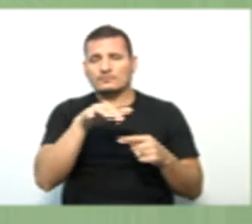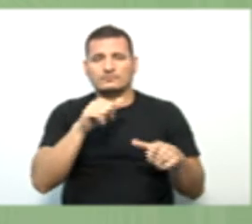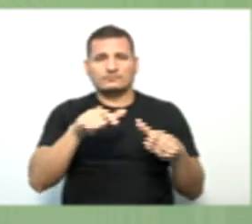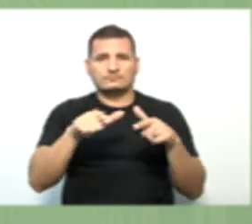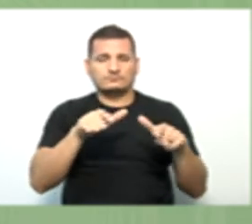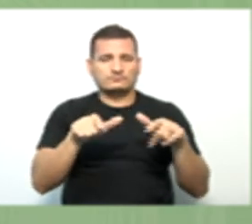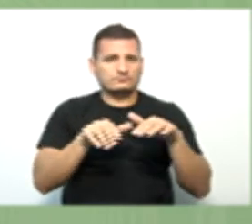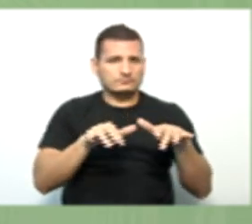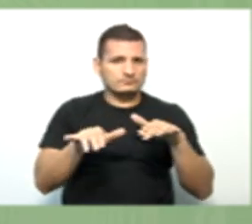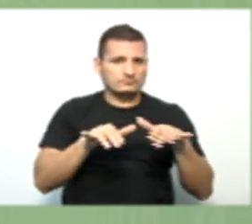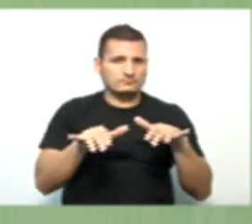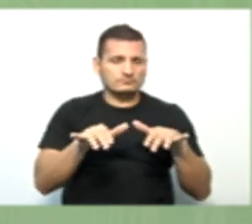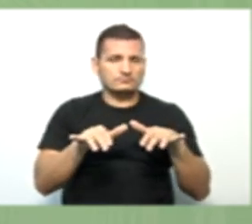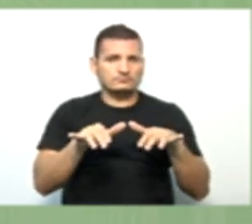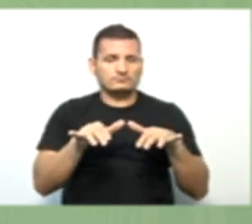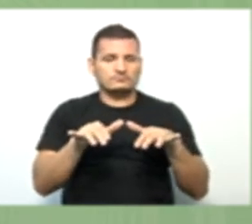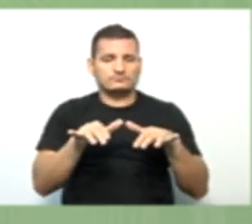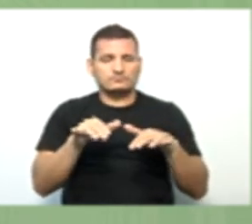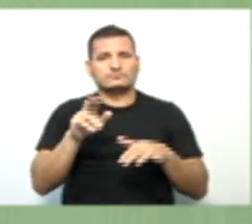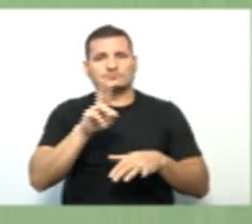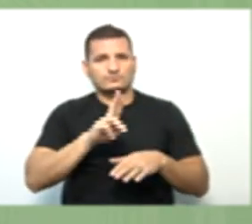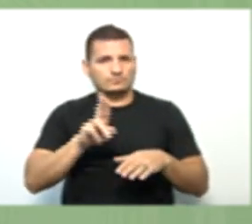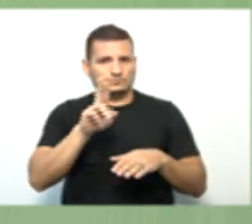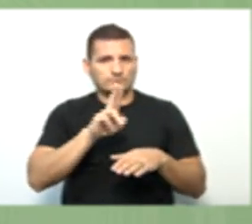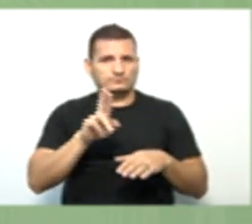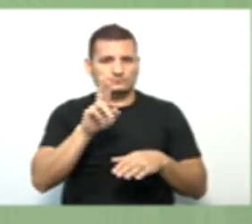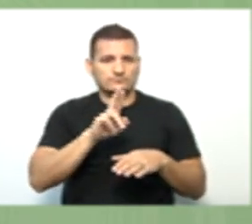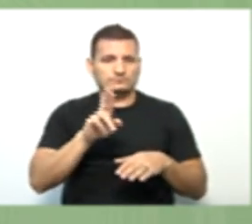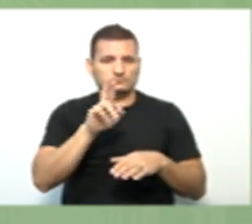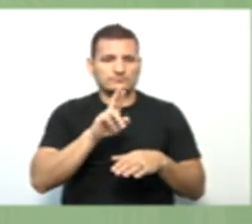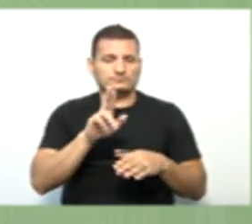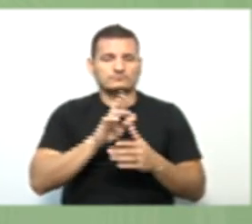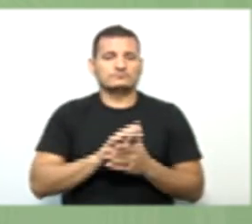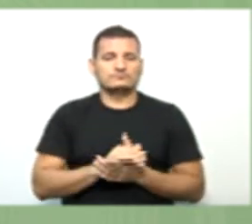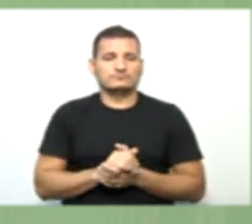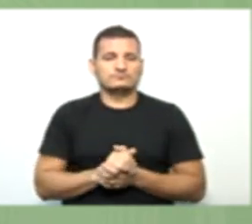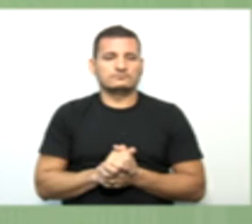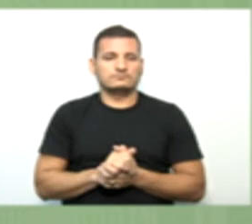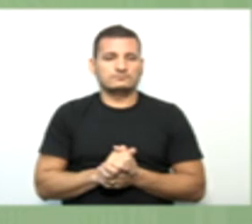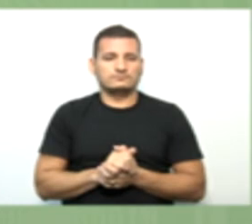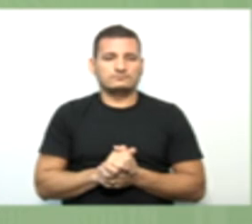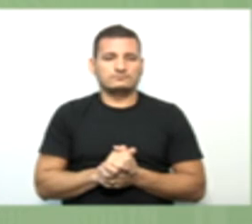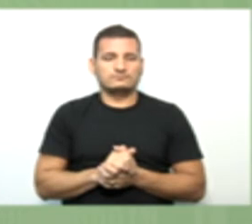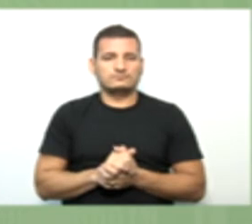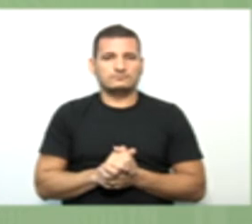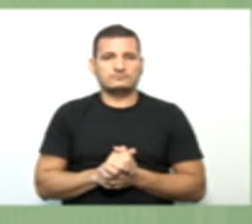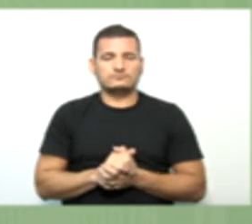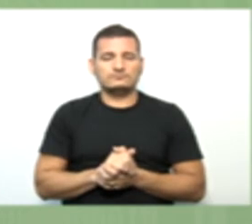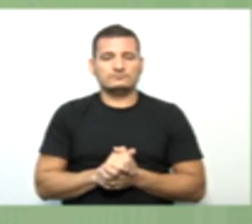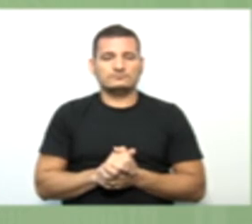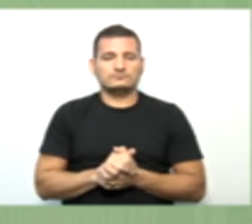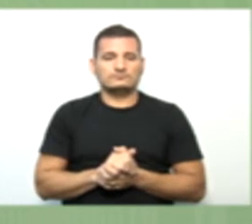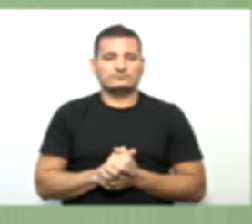da programação principalmente, vai utilizar essas expressões aí para toda a sua carreira.